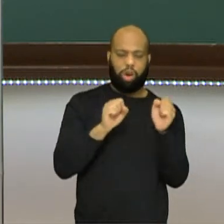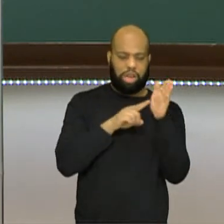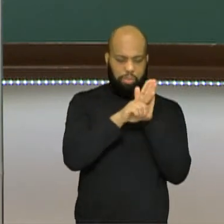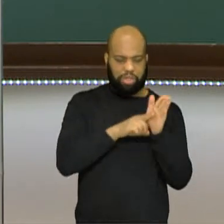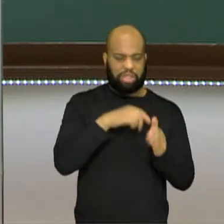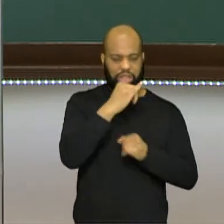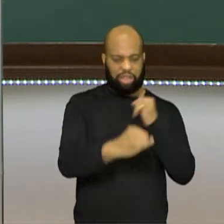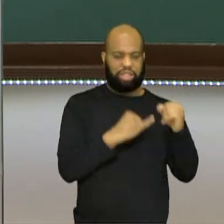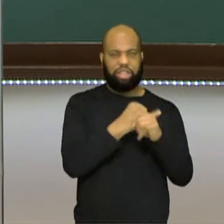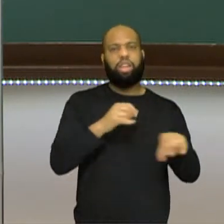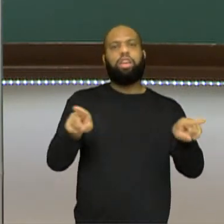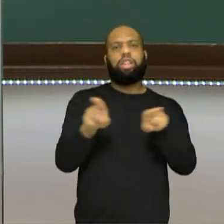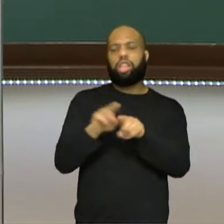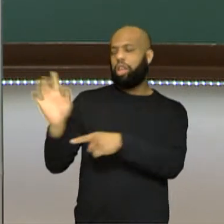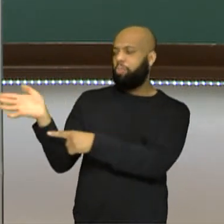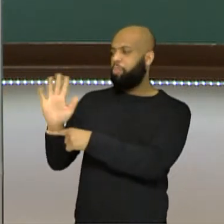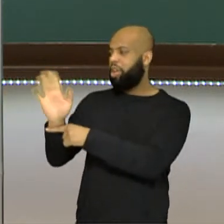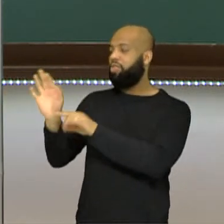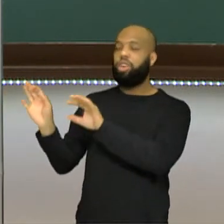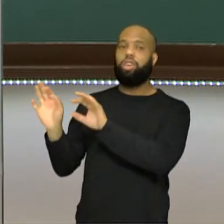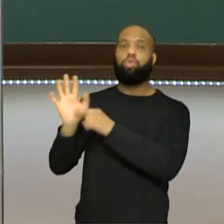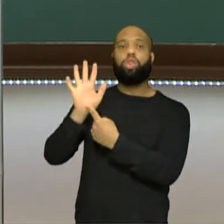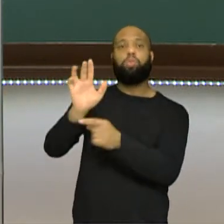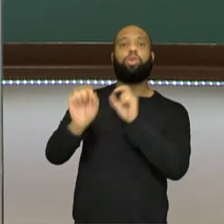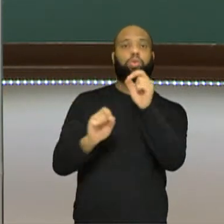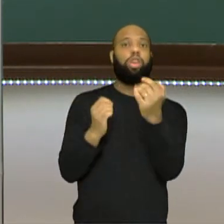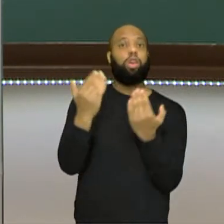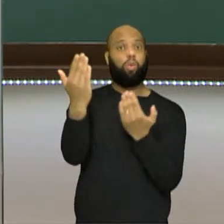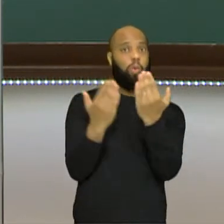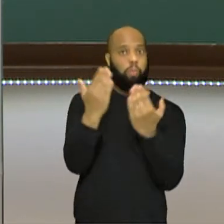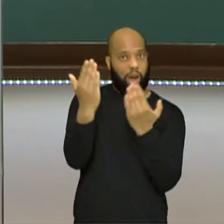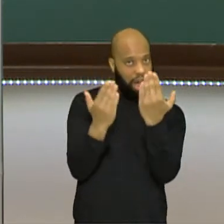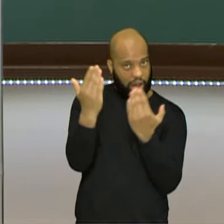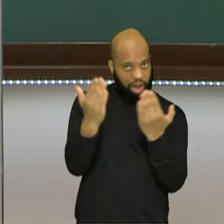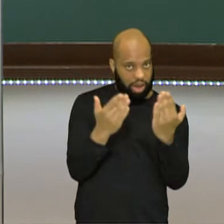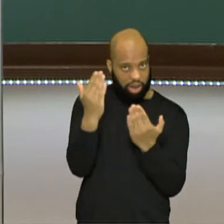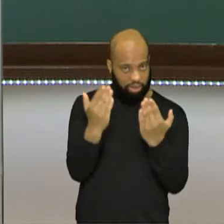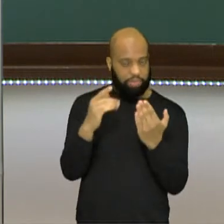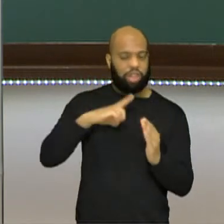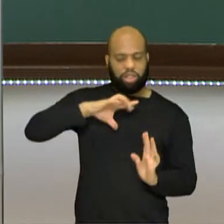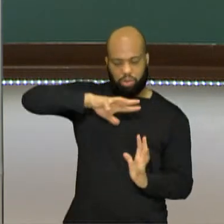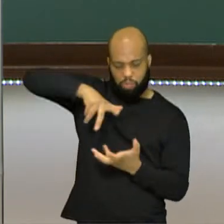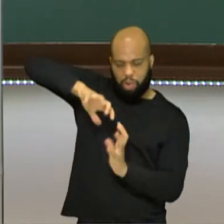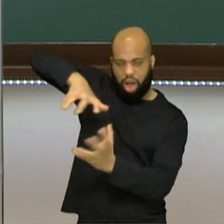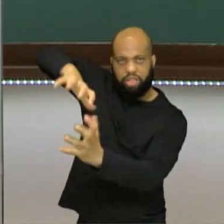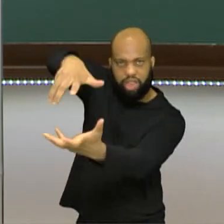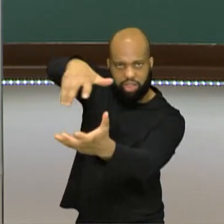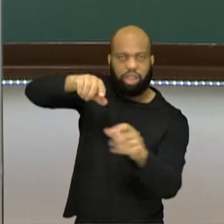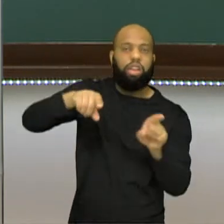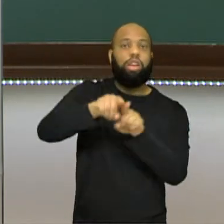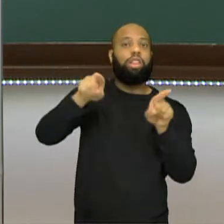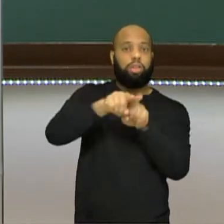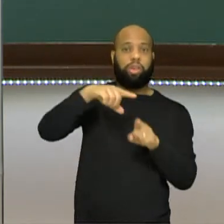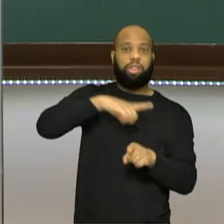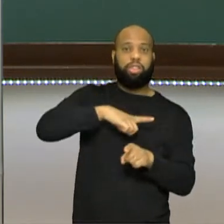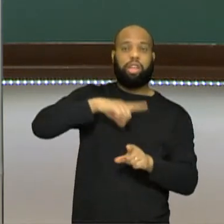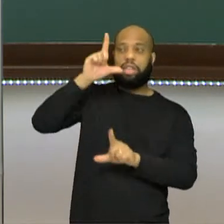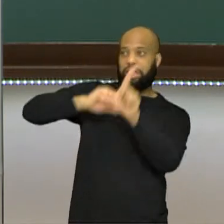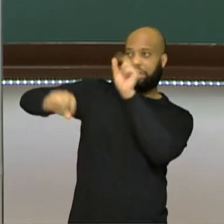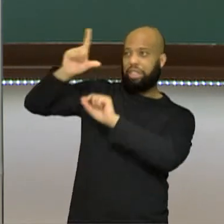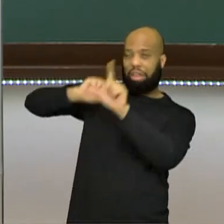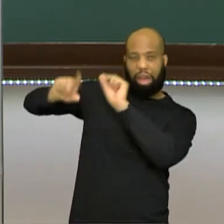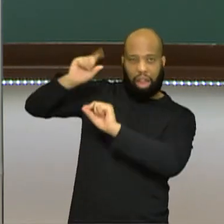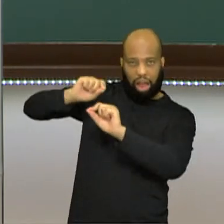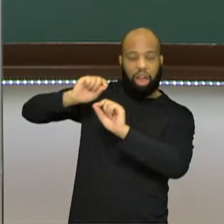por exemplo, vídeos que mostram a comparação das dimensões entre os planetas e as estrelas. A Terra, de fato, é